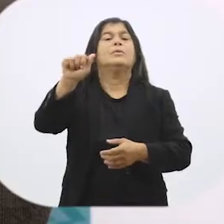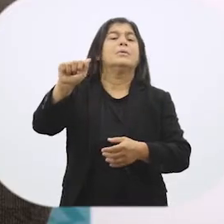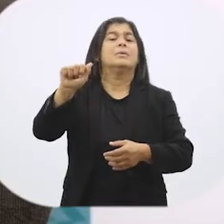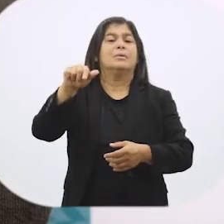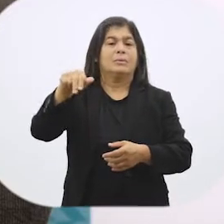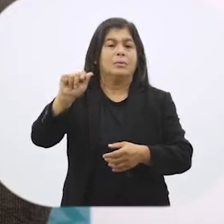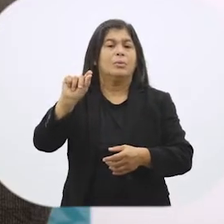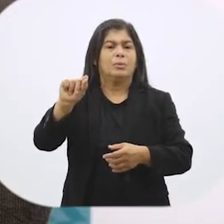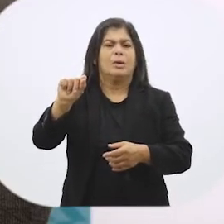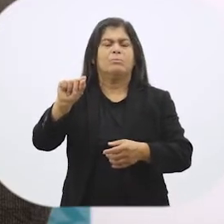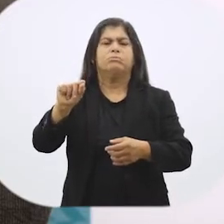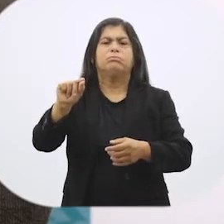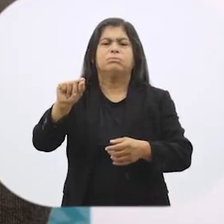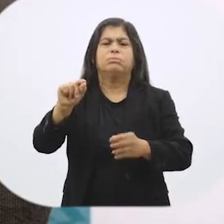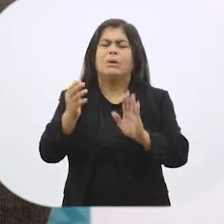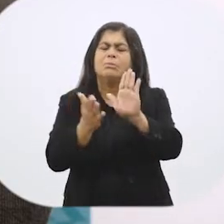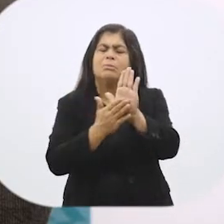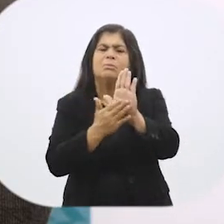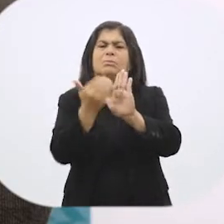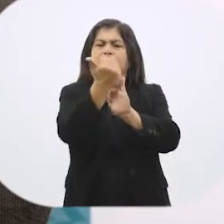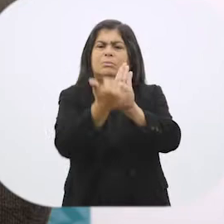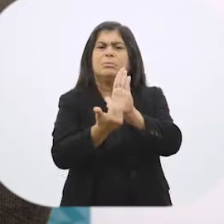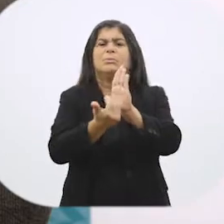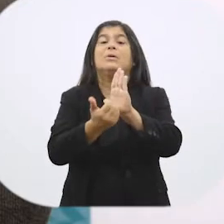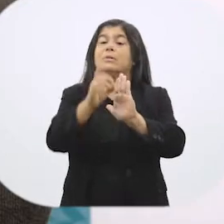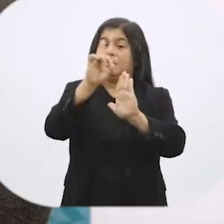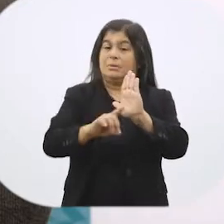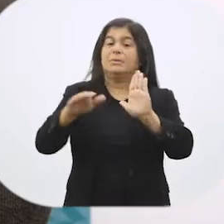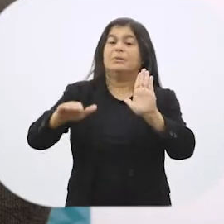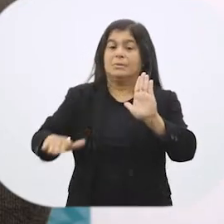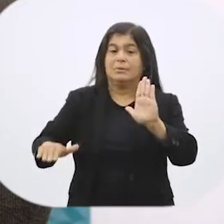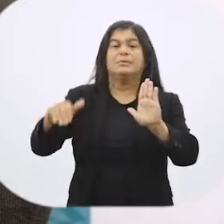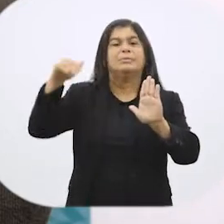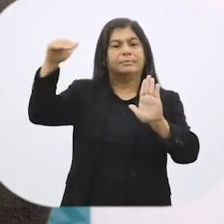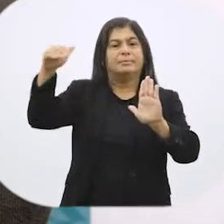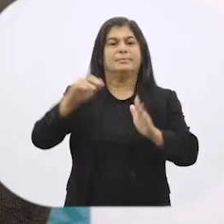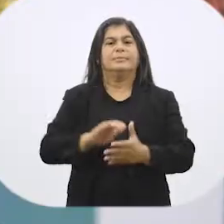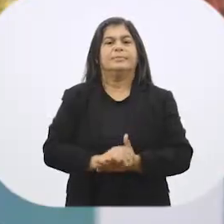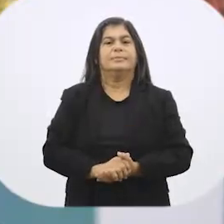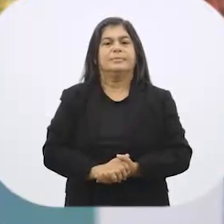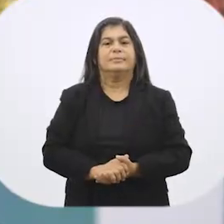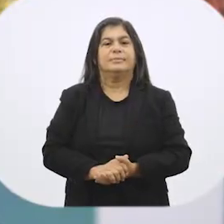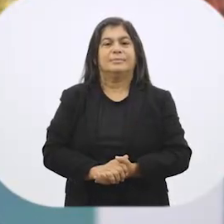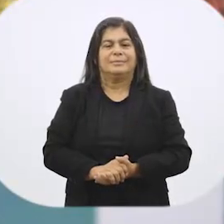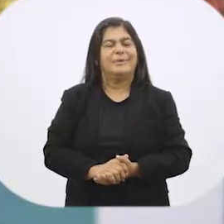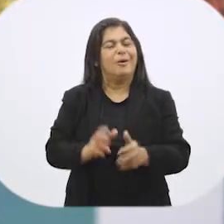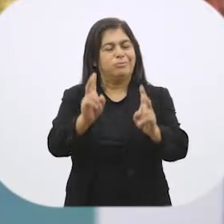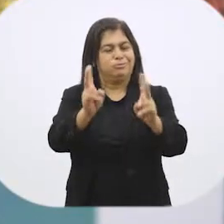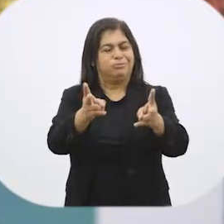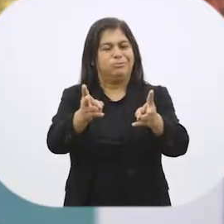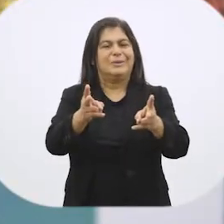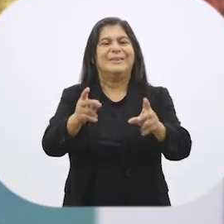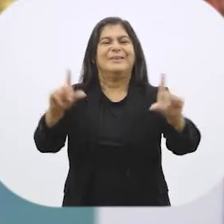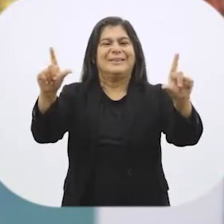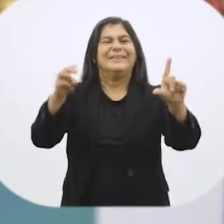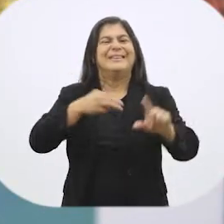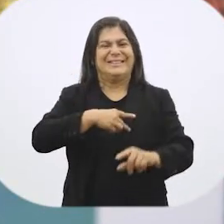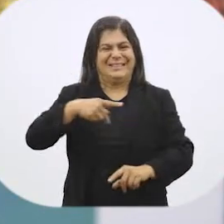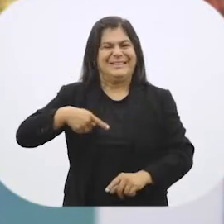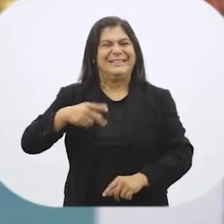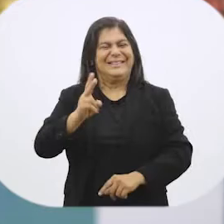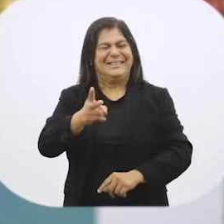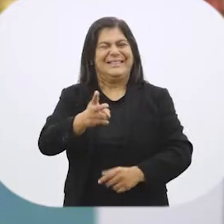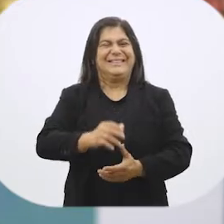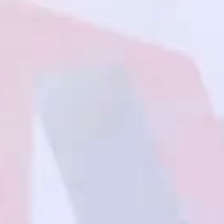o projeto de fortalecimento dos fundos de direitos da criança e do adolescente. Fique com a gente, o